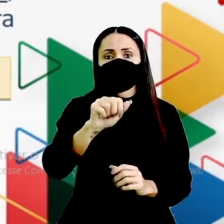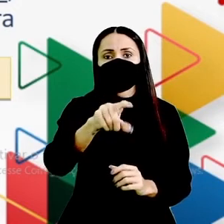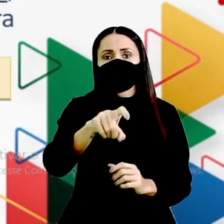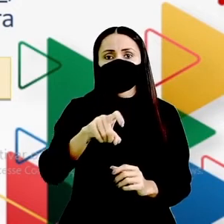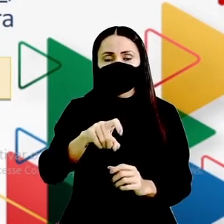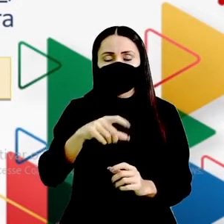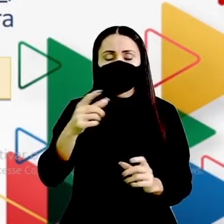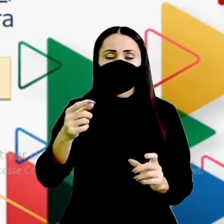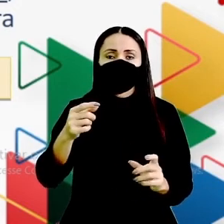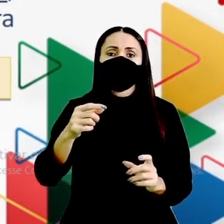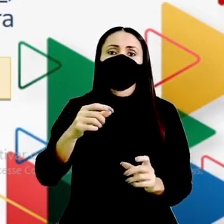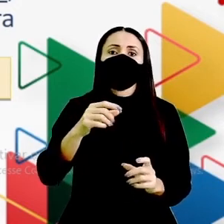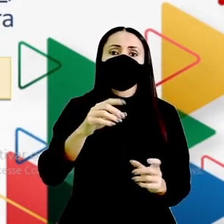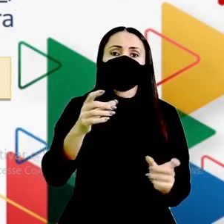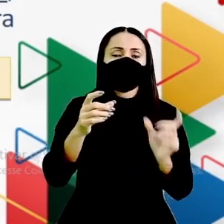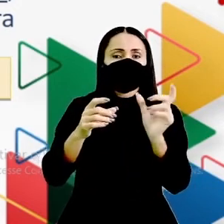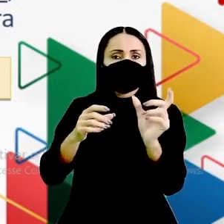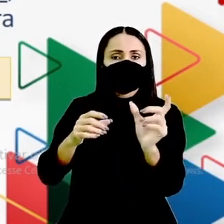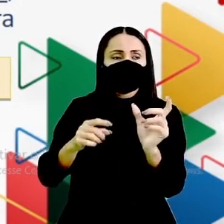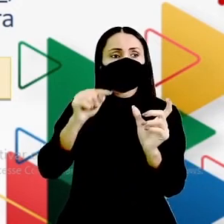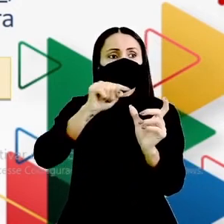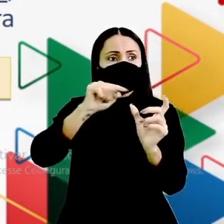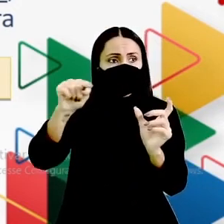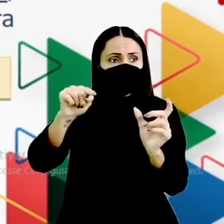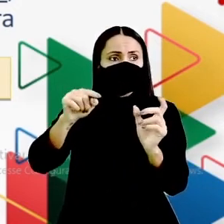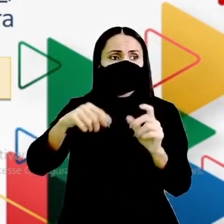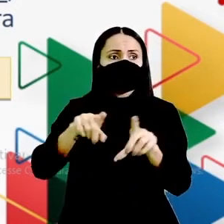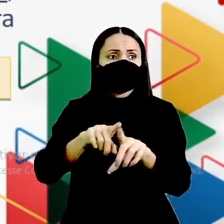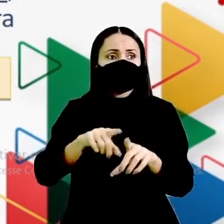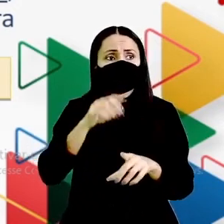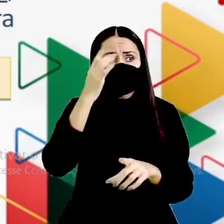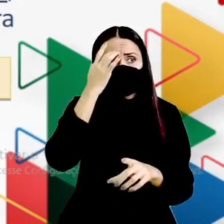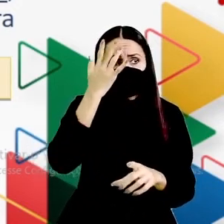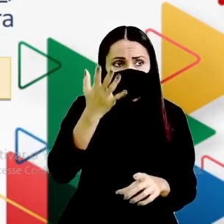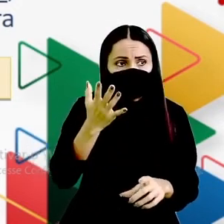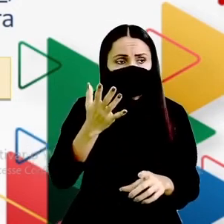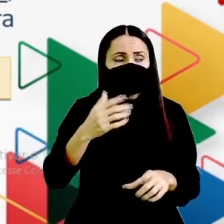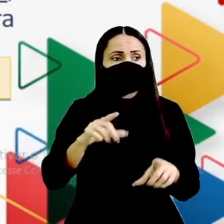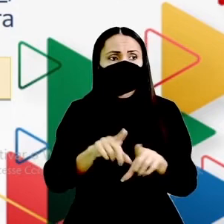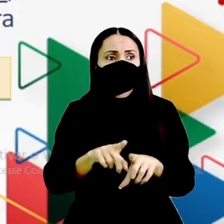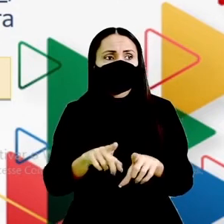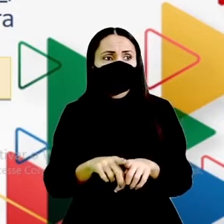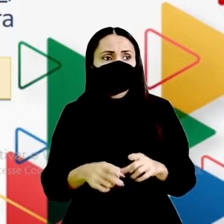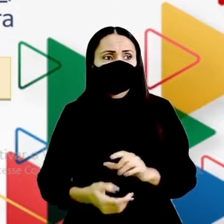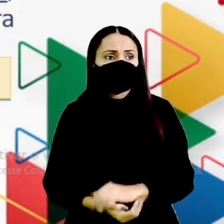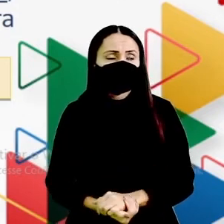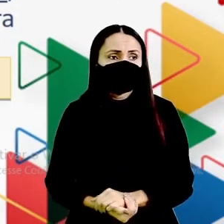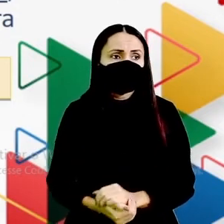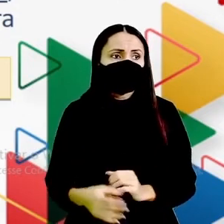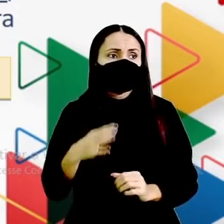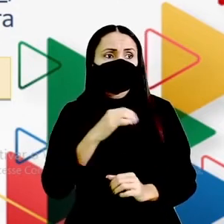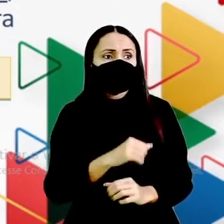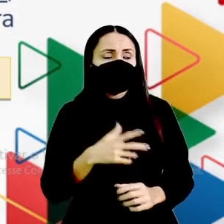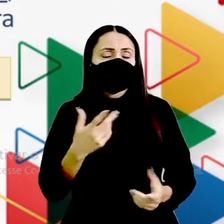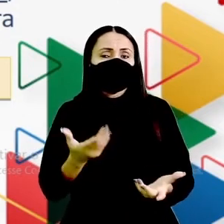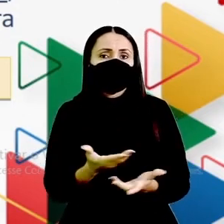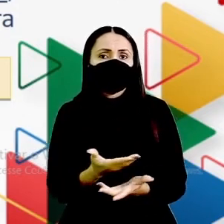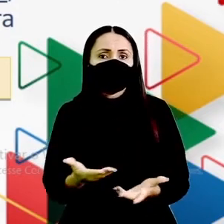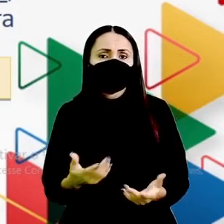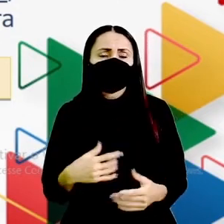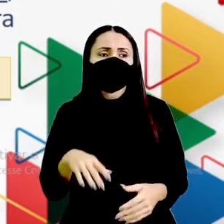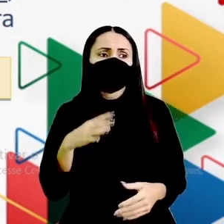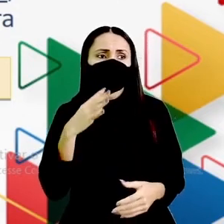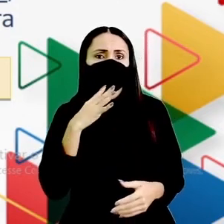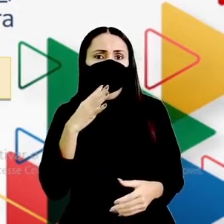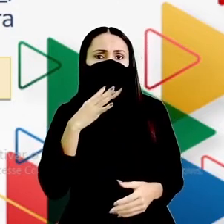Isso. Fácil, acabado em L. Daí fácil, amável. Mas Móvel. móvel. Mas eu conheço a palavra anel, que